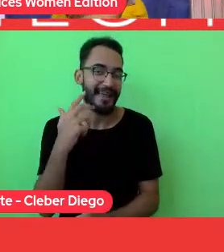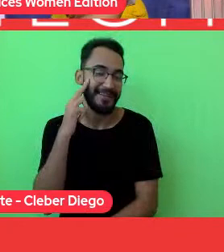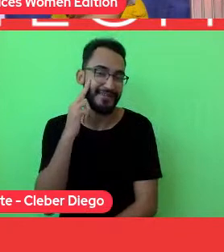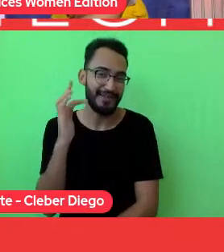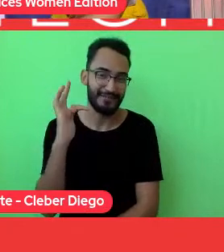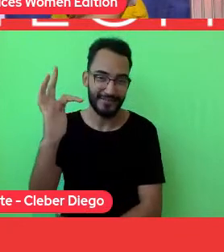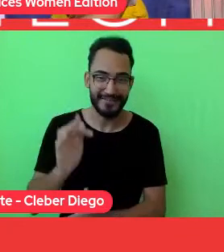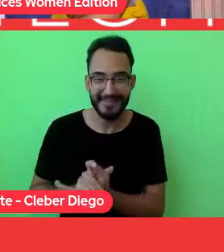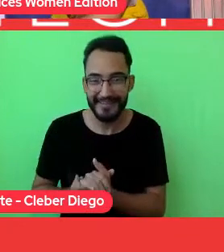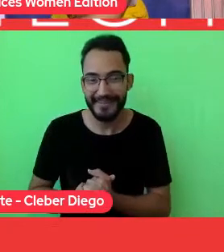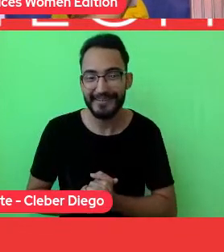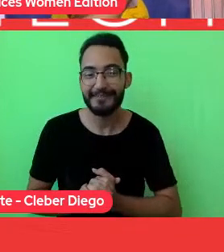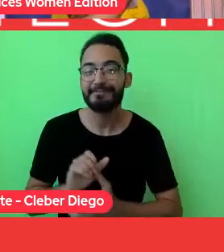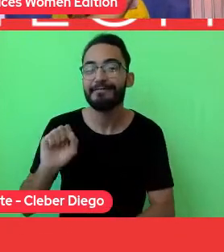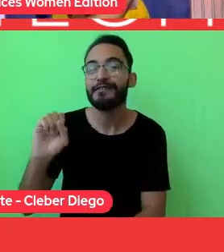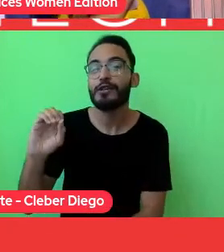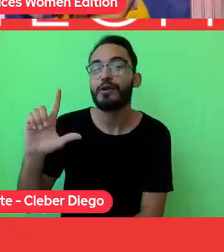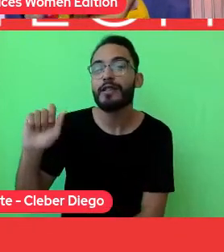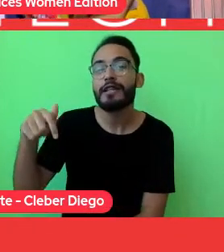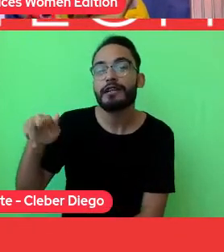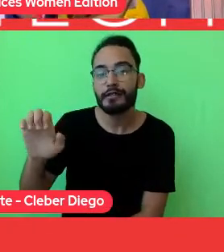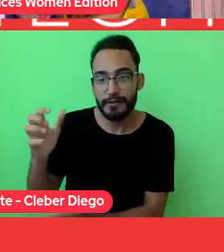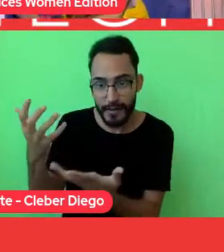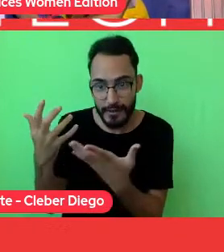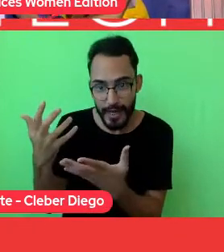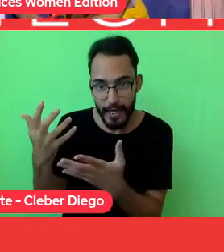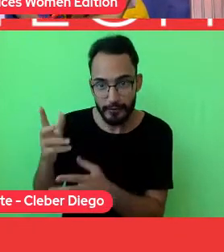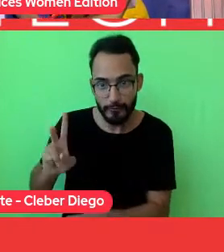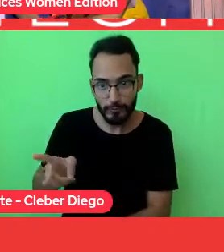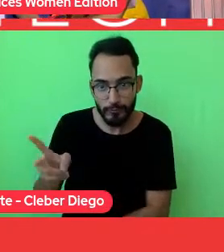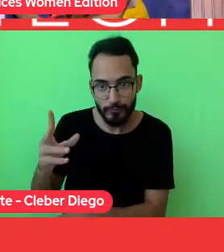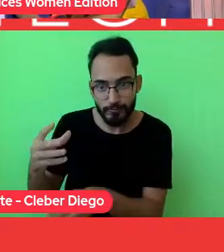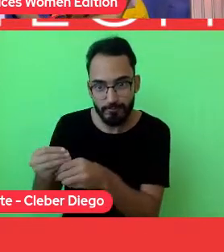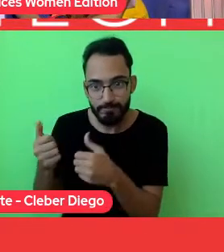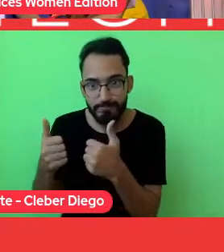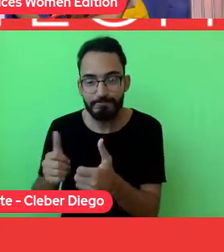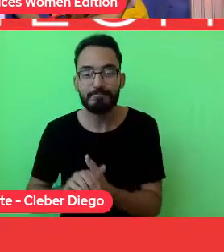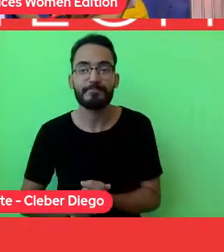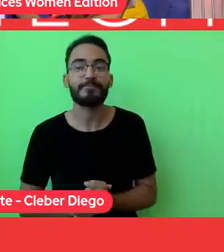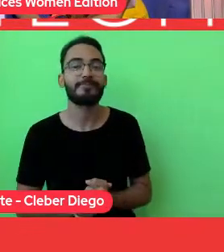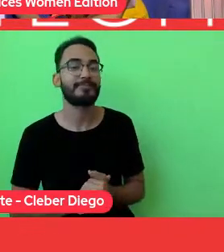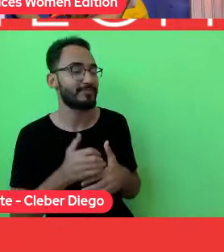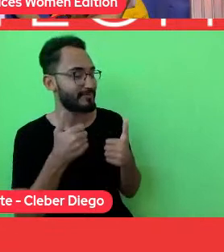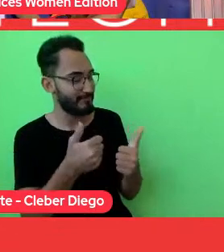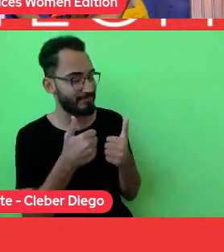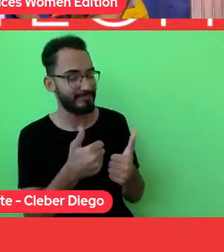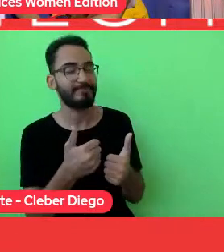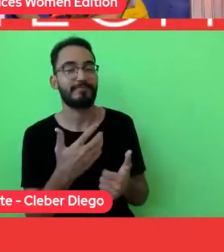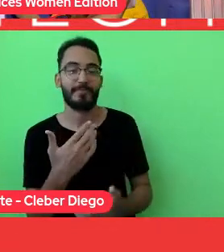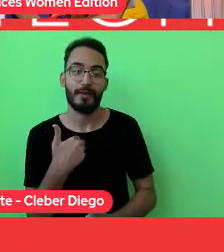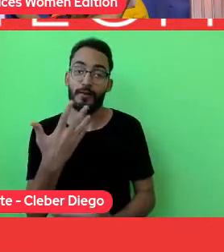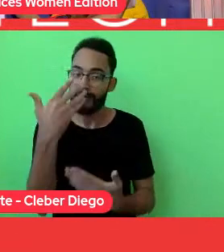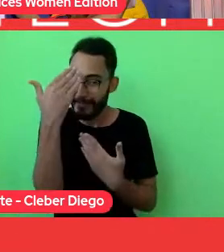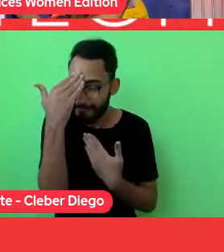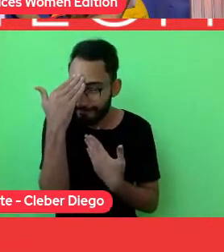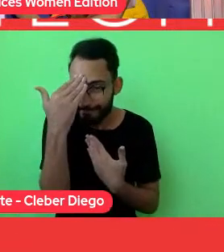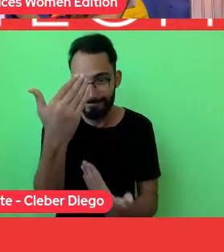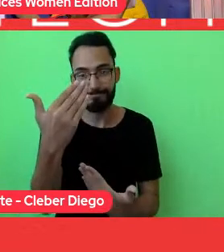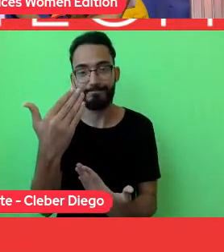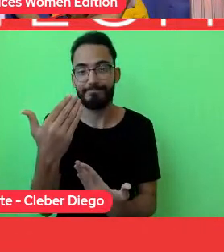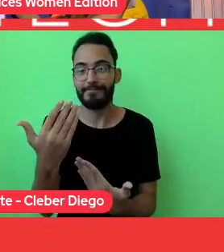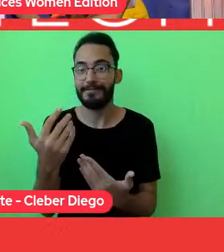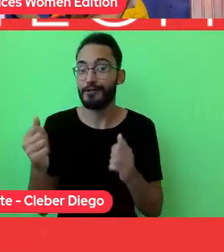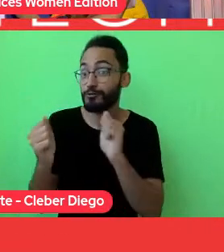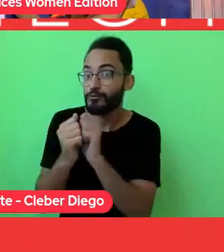Solange, quer dar continuidade? Claro, vou aqui. Bom, primeiro eu queria agradecer o convite, né, de estar com